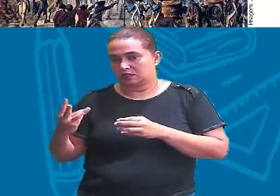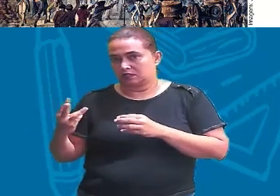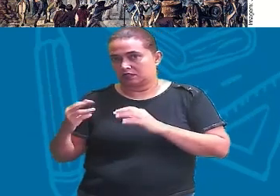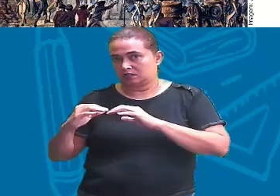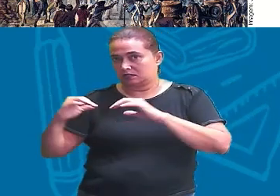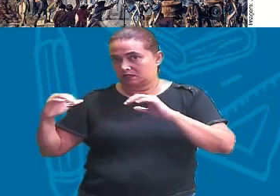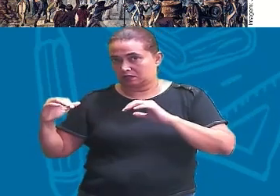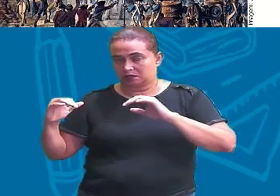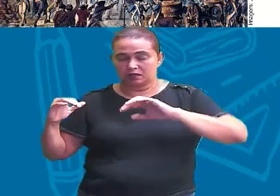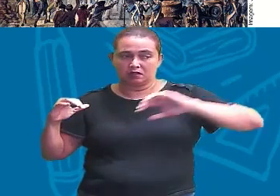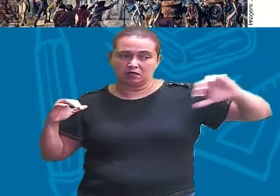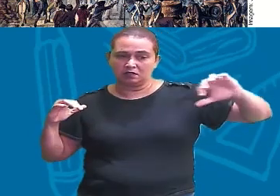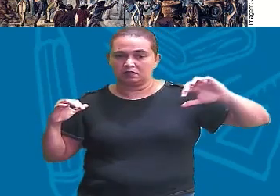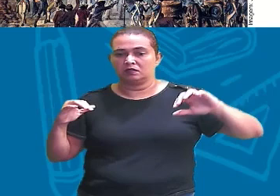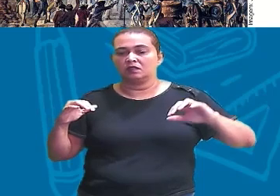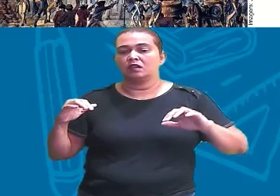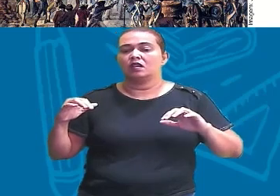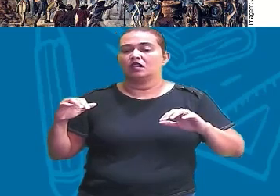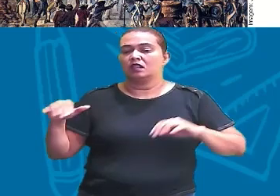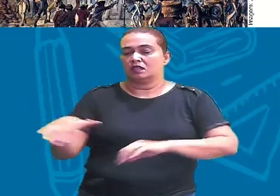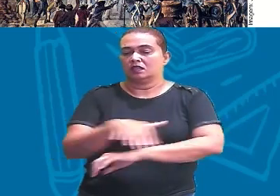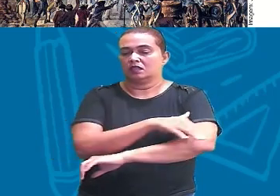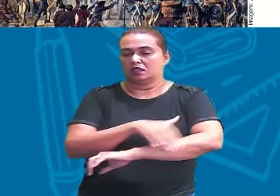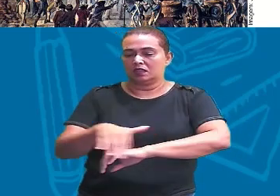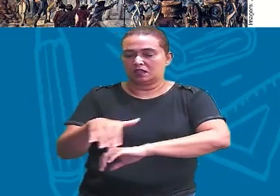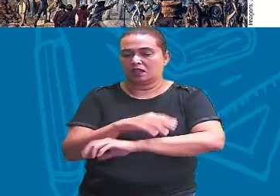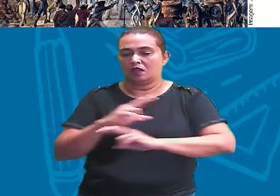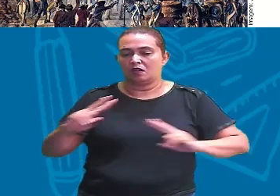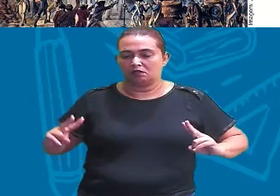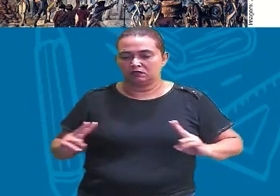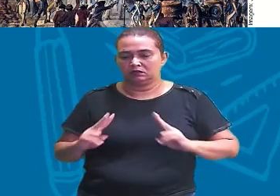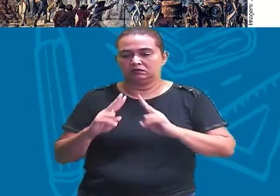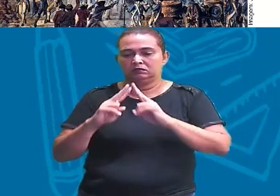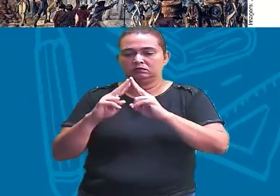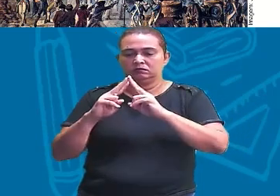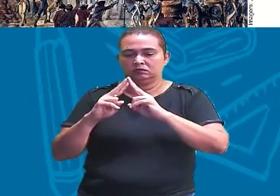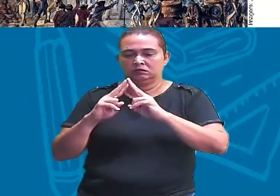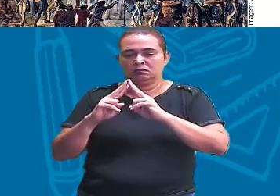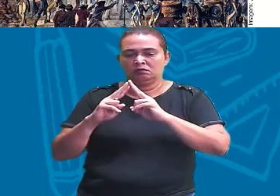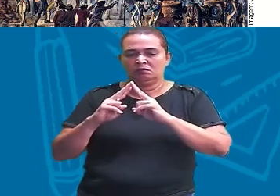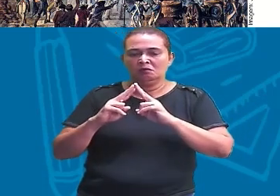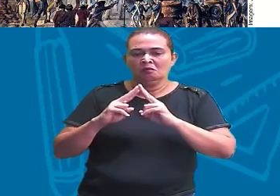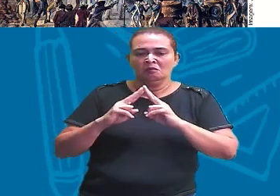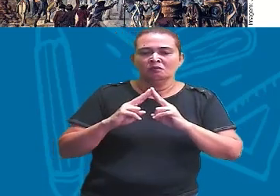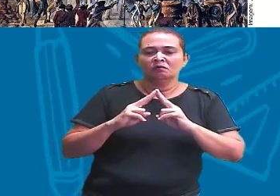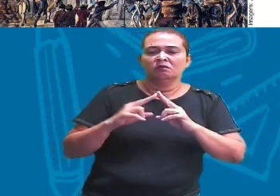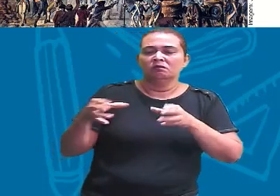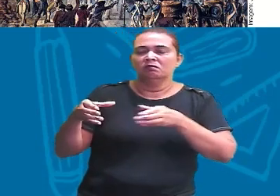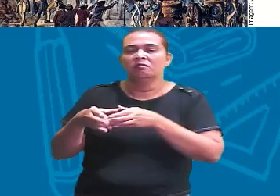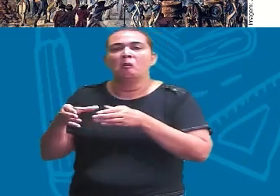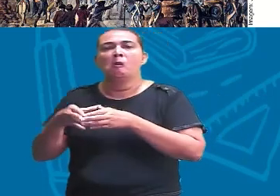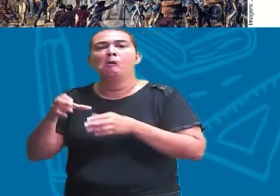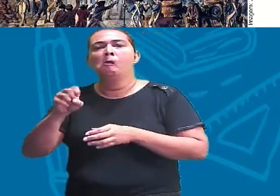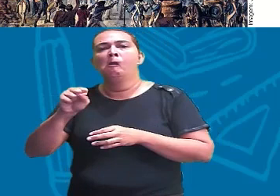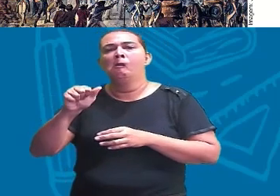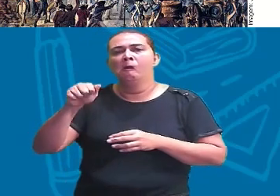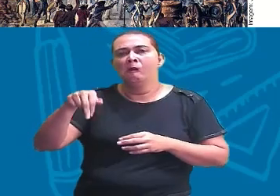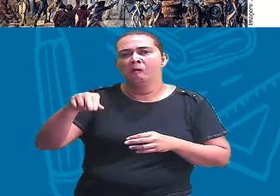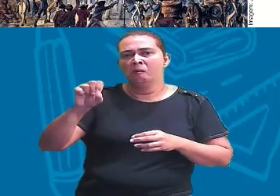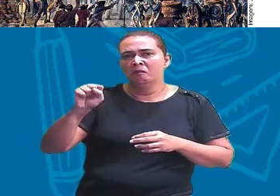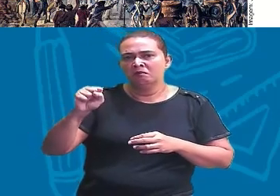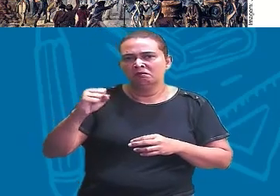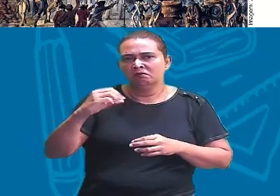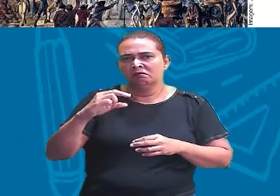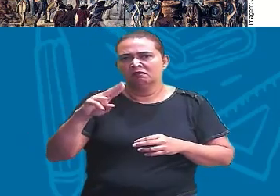de Paris, a população mais pobre, aqueles sans-culottes, eles começam a se revoltar. Então eles vão